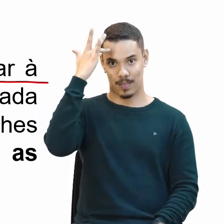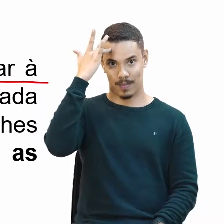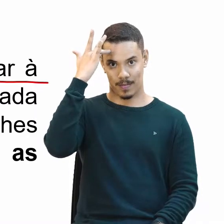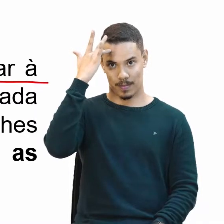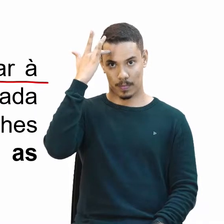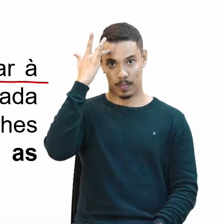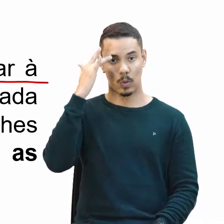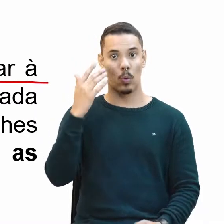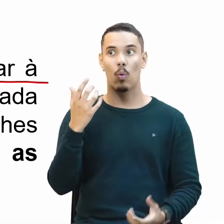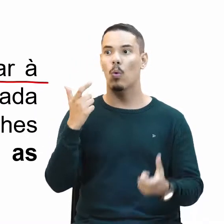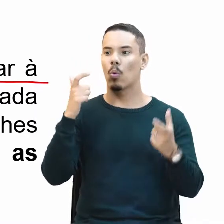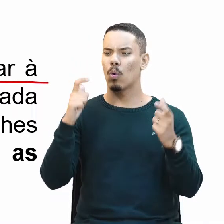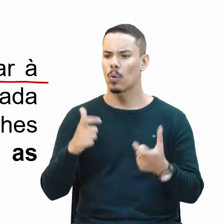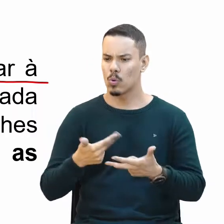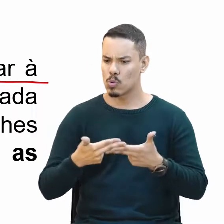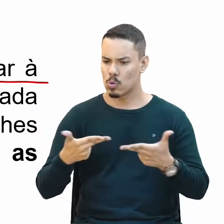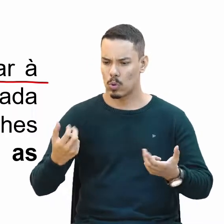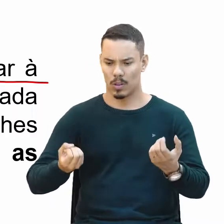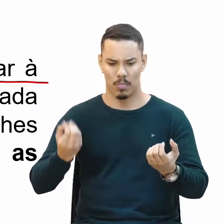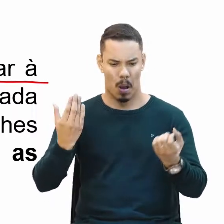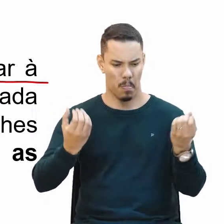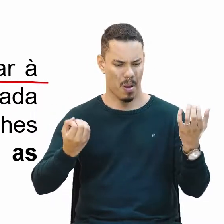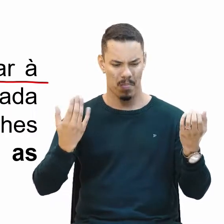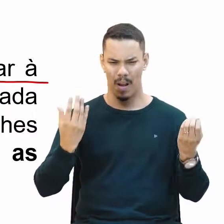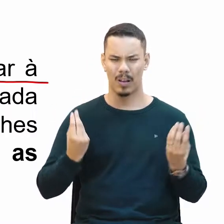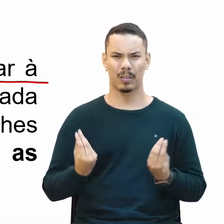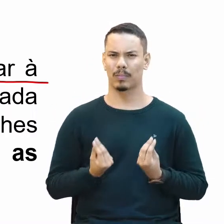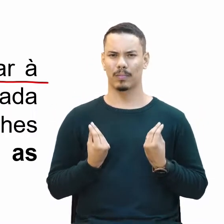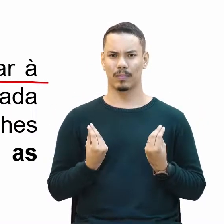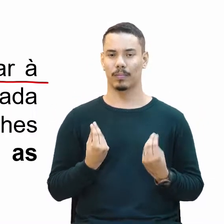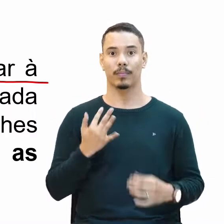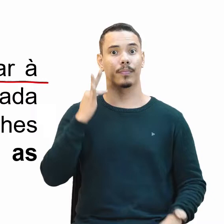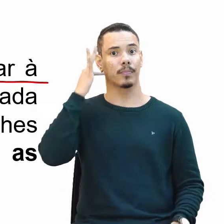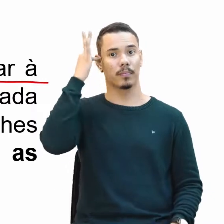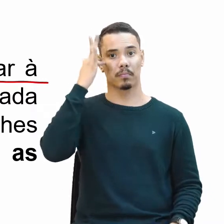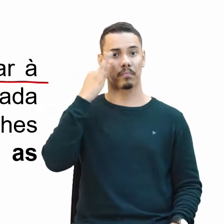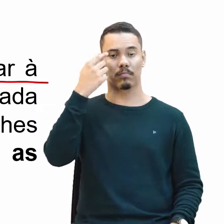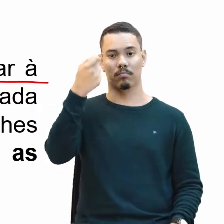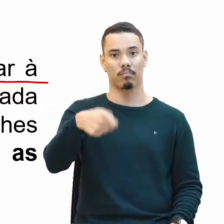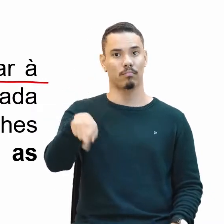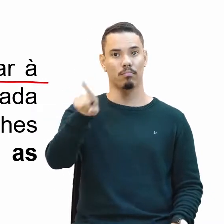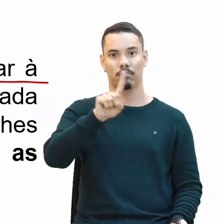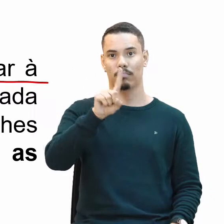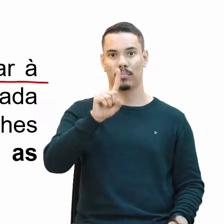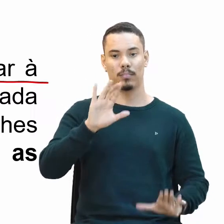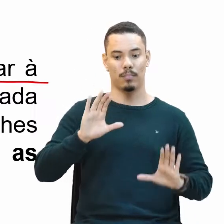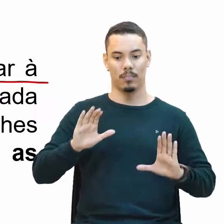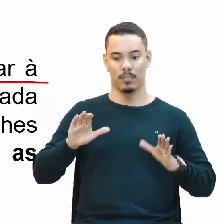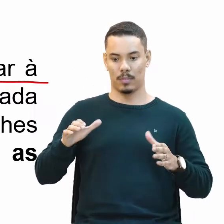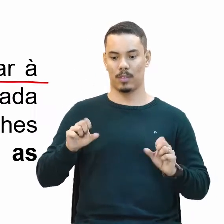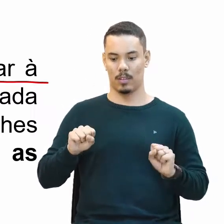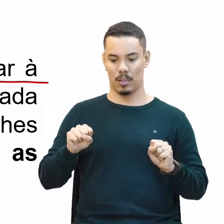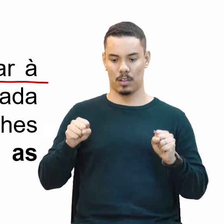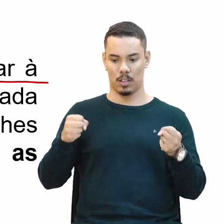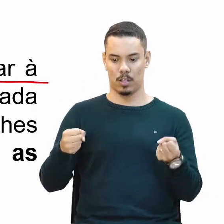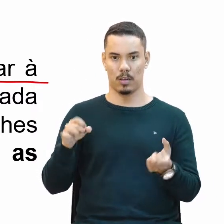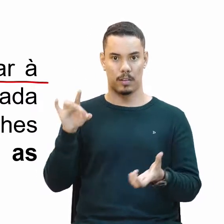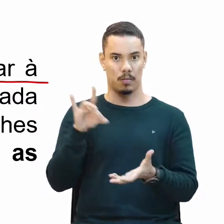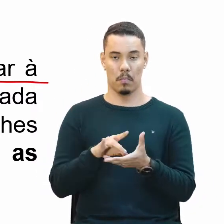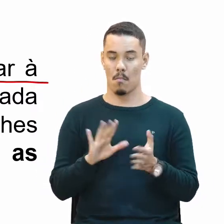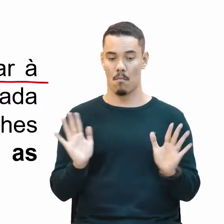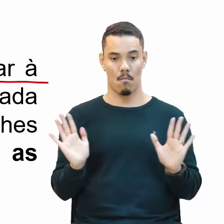as coisas surgiram. Então, os filósofos não precisavam mais se dedicar à busca da verdade, pois